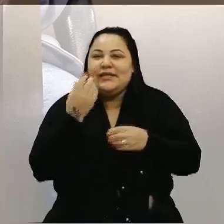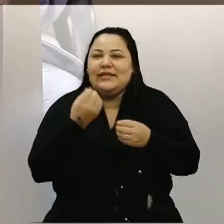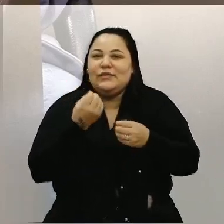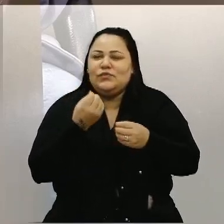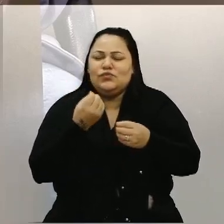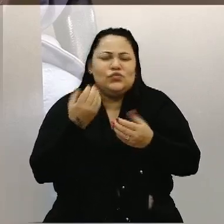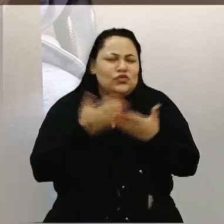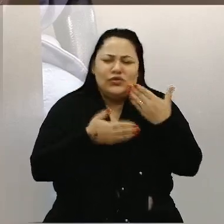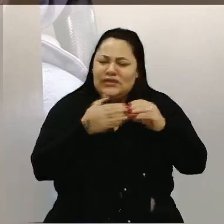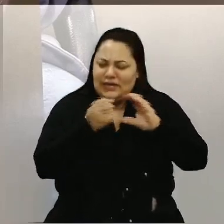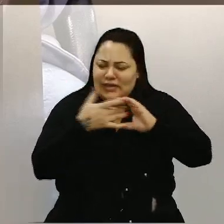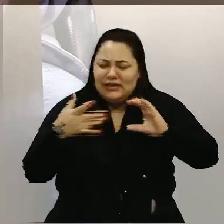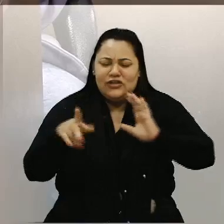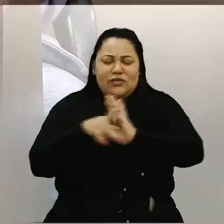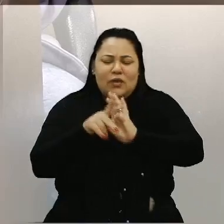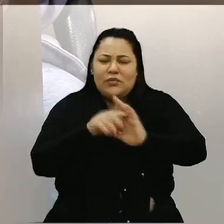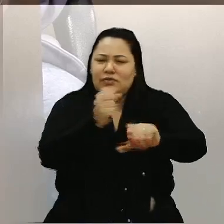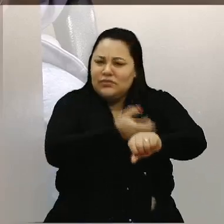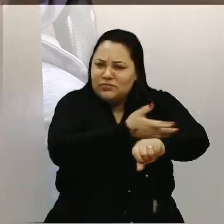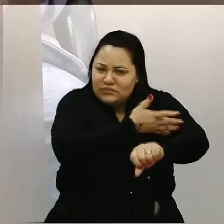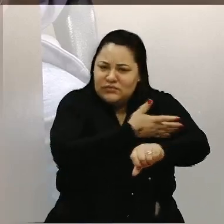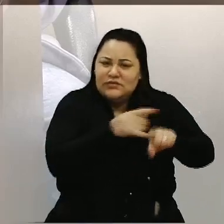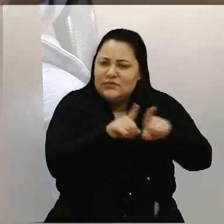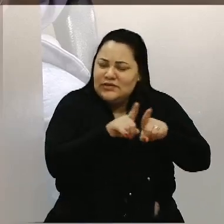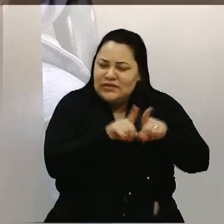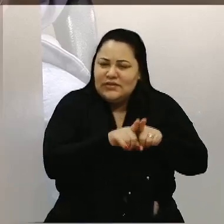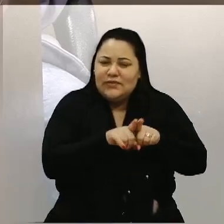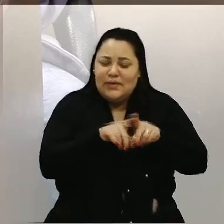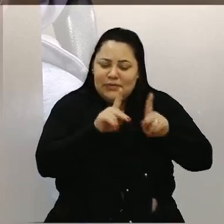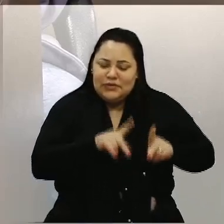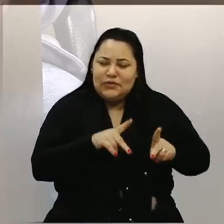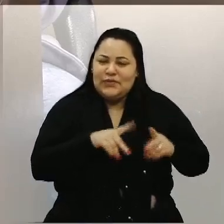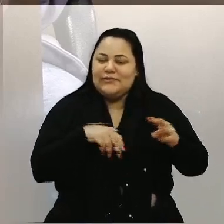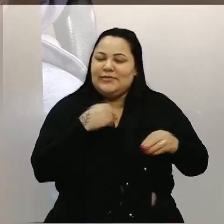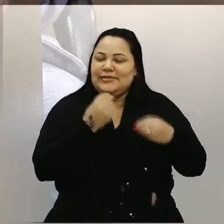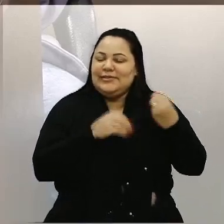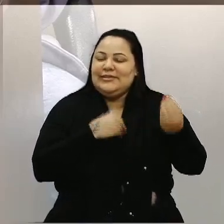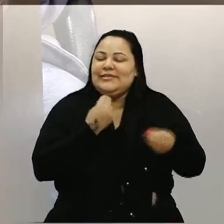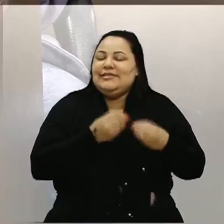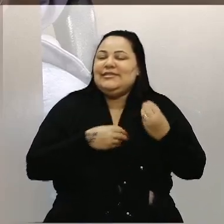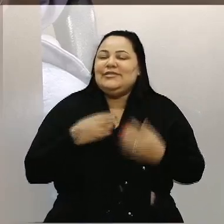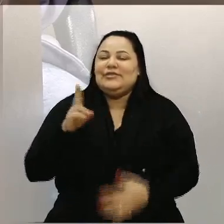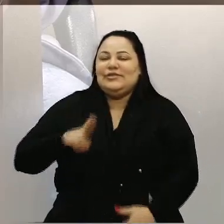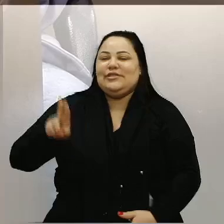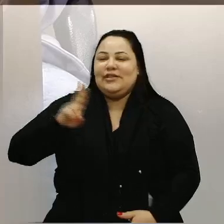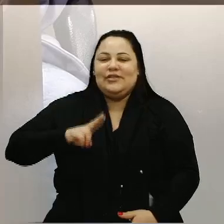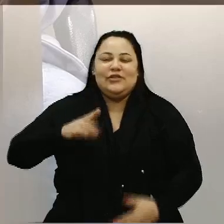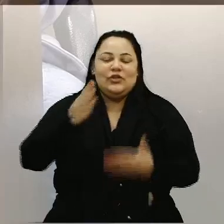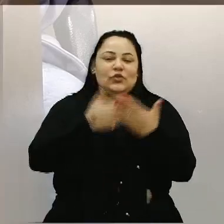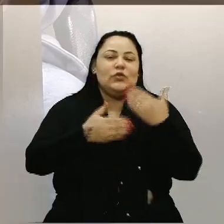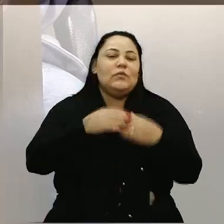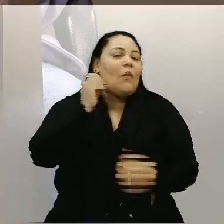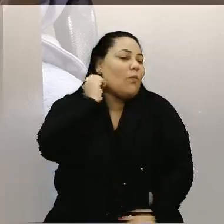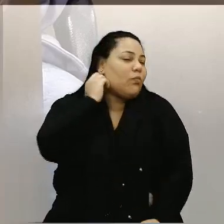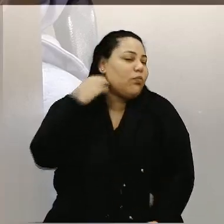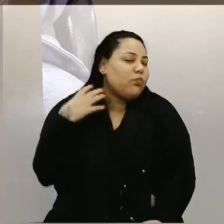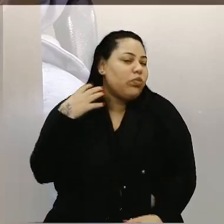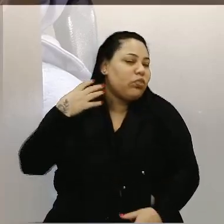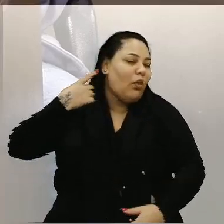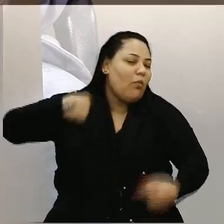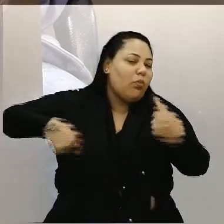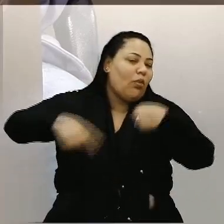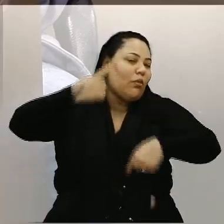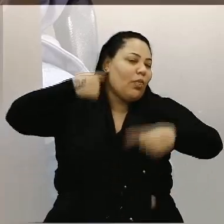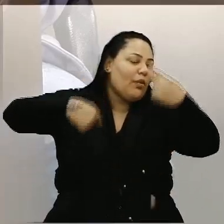emocional, motivador, a pessoa se sente útil e tenho certeza a endorfina, todos os hormônios que giram em torno disso